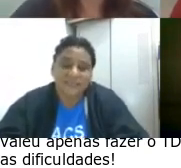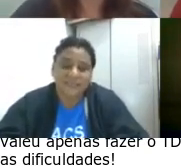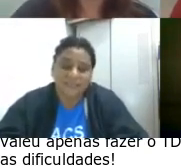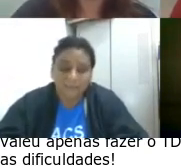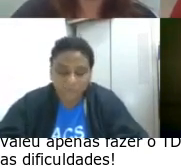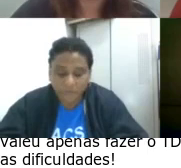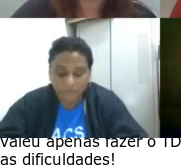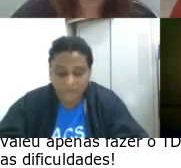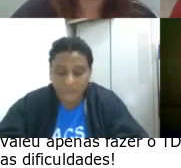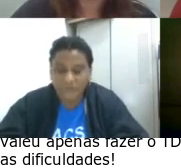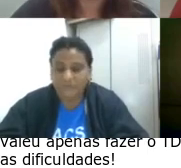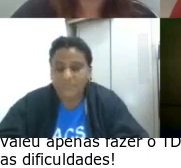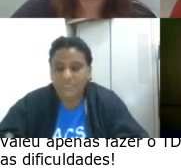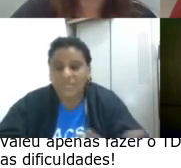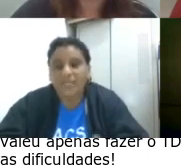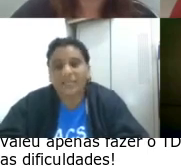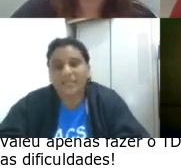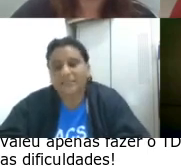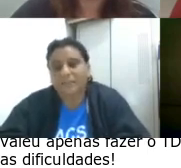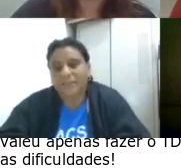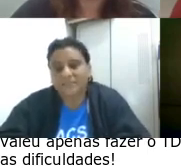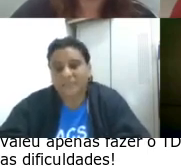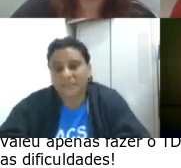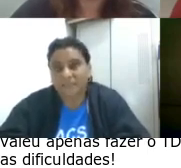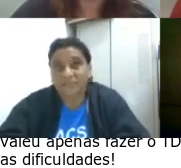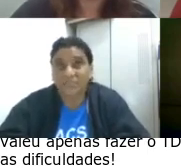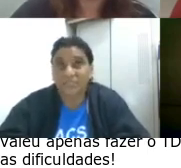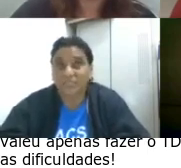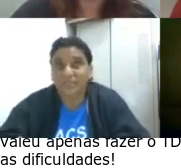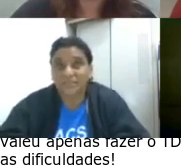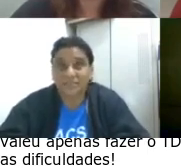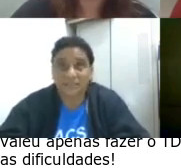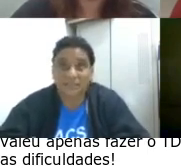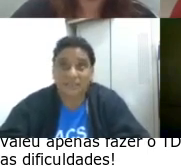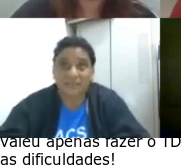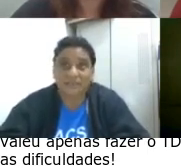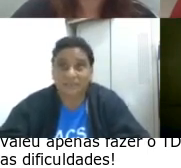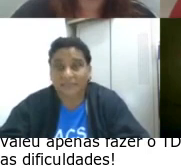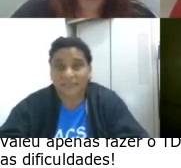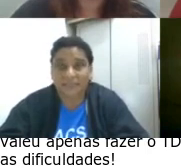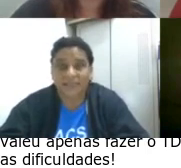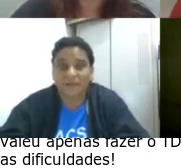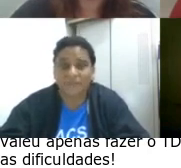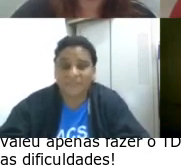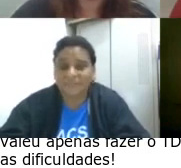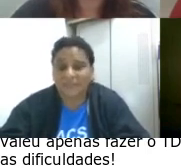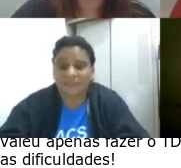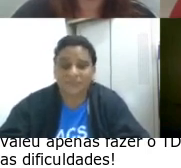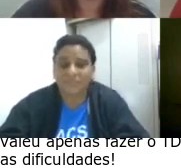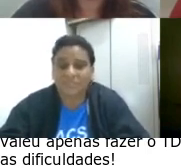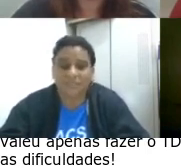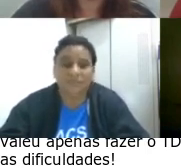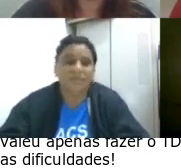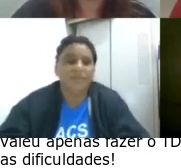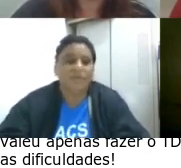e é muito bom isso você chega na casa do paciente você já dá de cara com o paciente